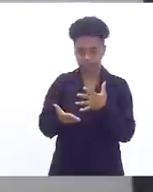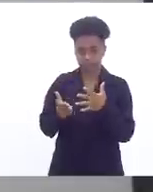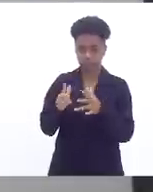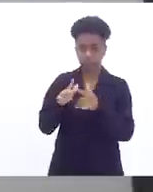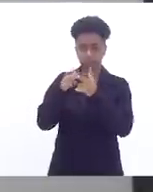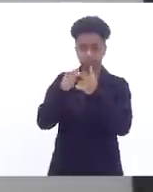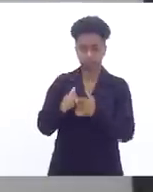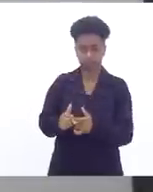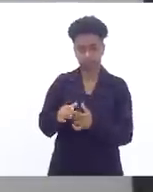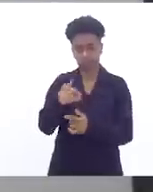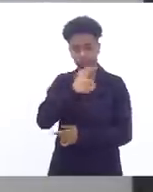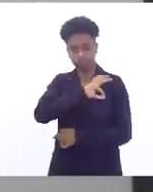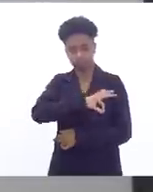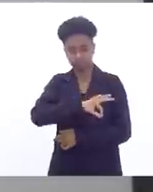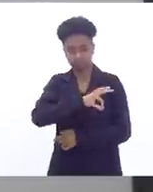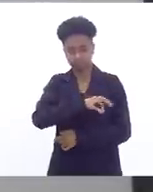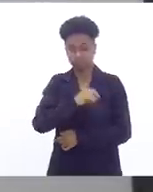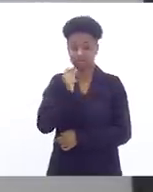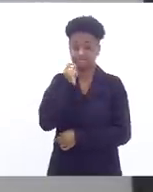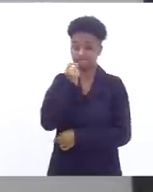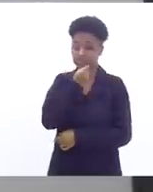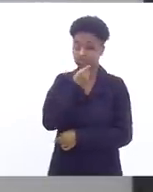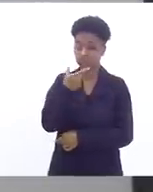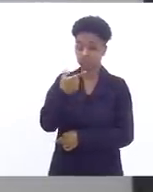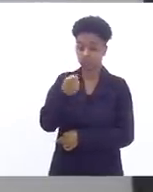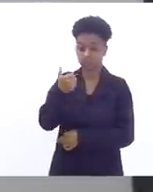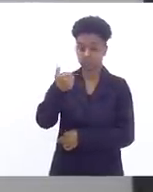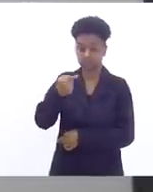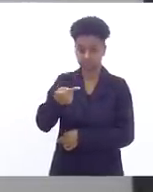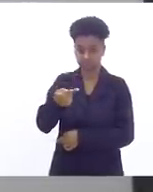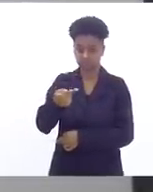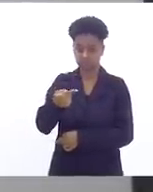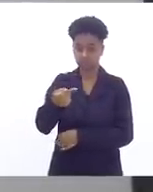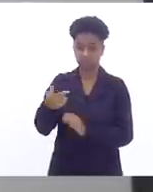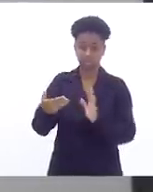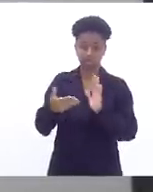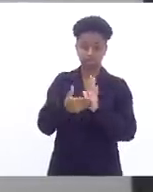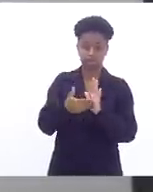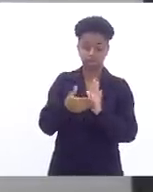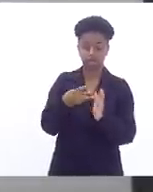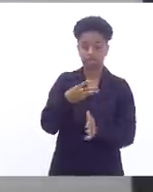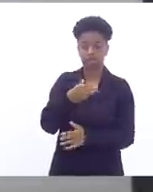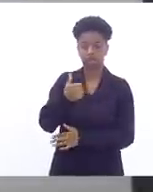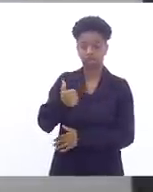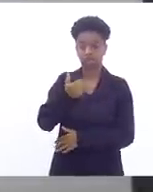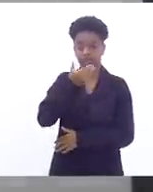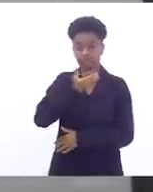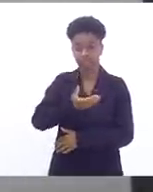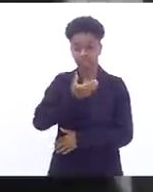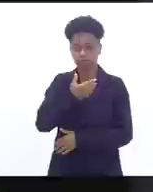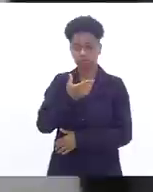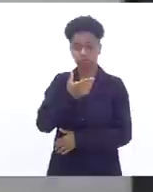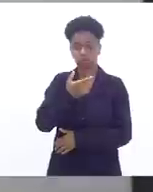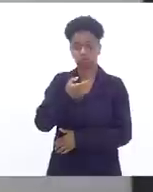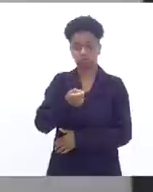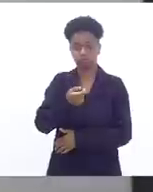salarial de setembro de 17 a 31 de Dezembro de